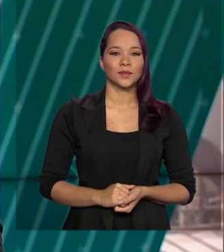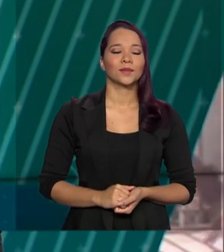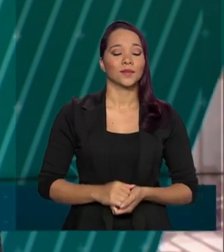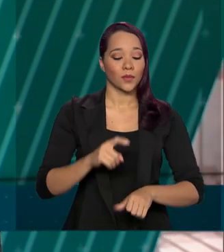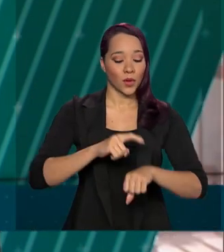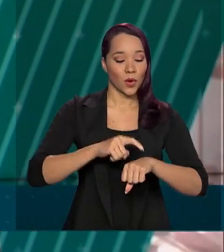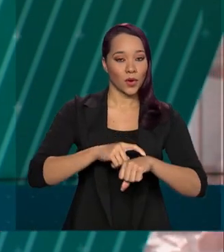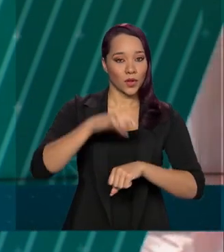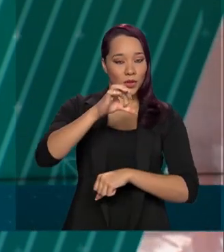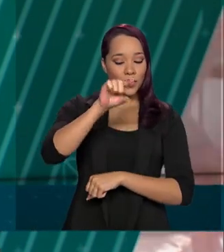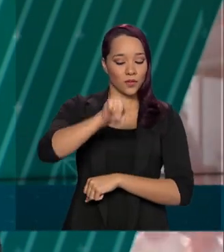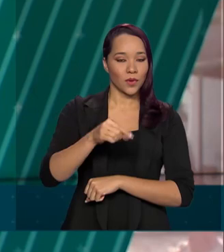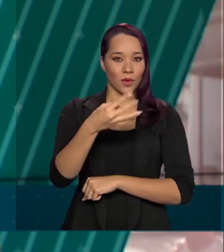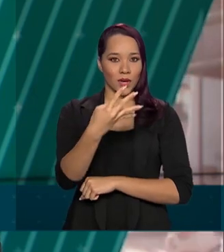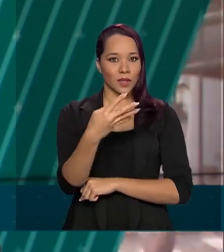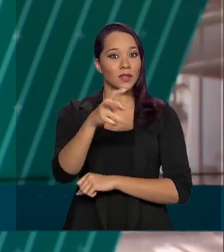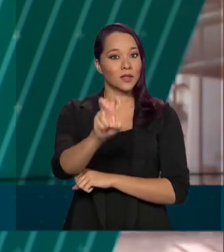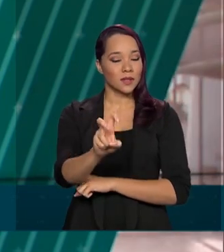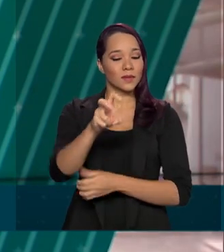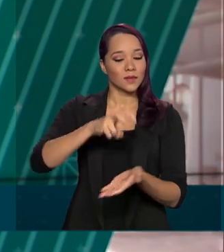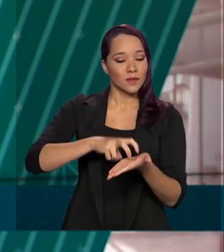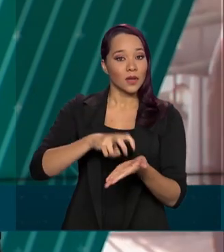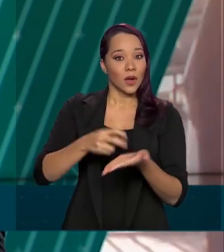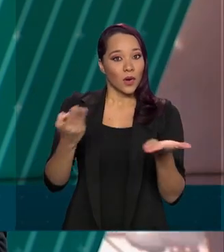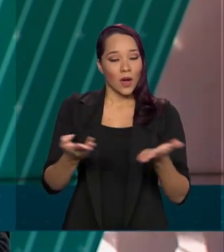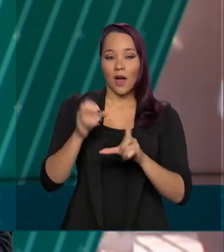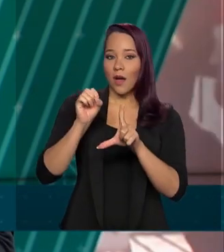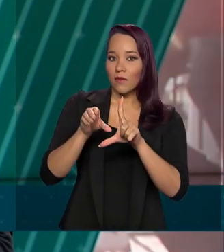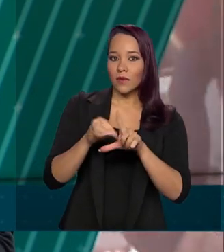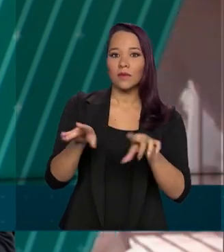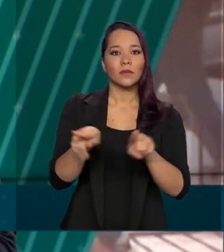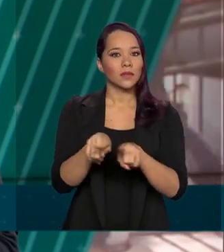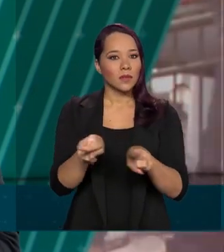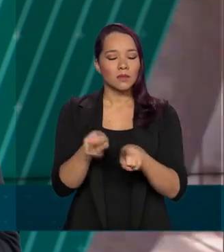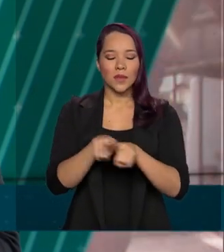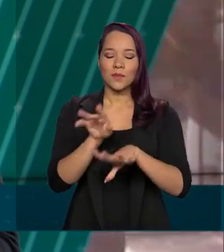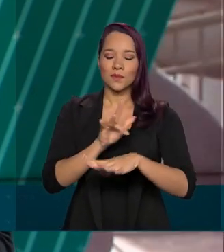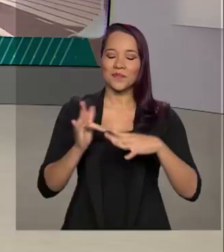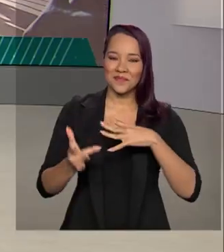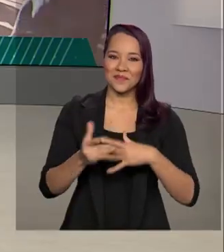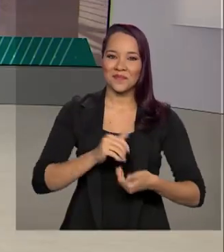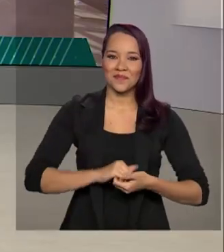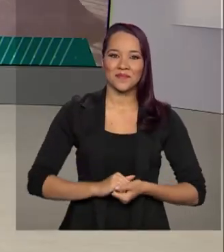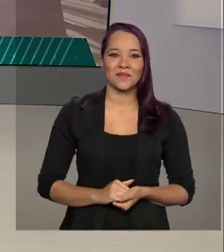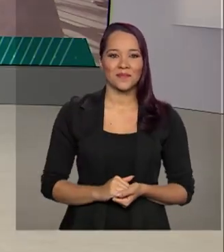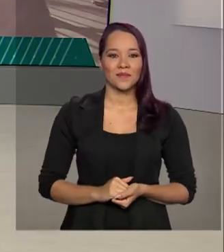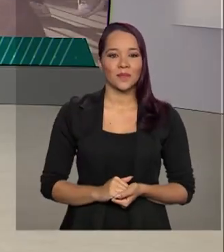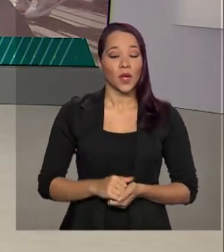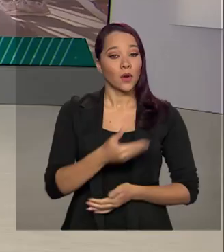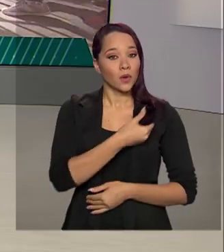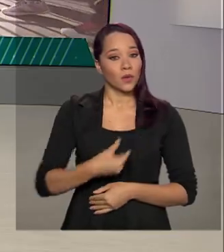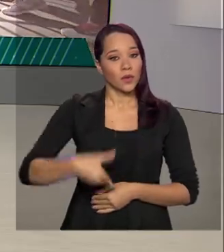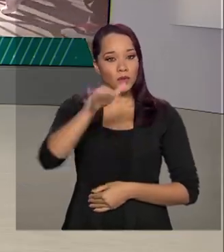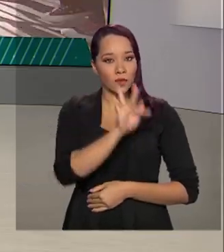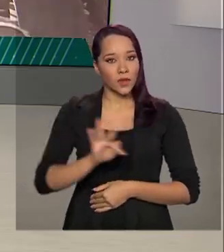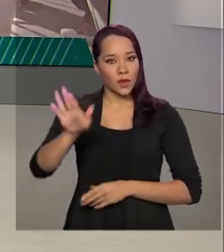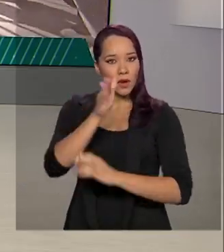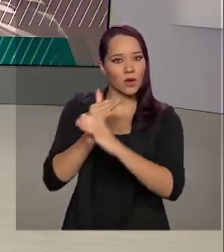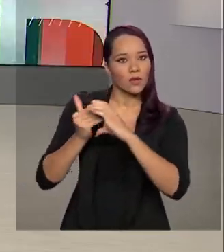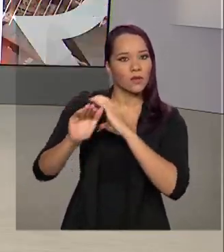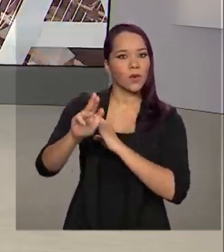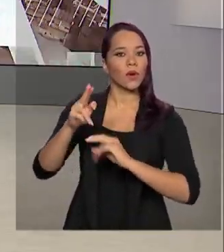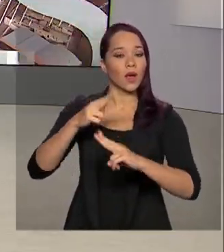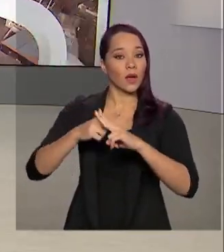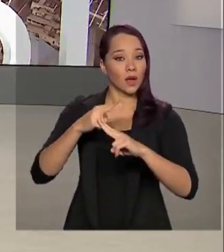São 9h45 da manhã, nós estamos ao vivo também pelas redes sociais. O governo federal enviou à